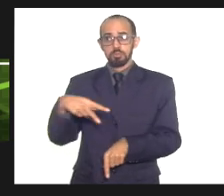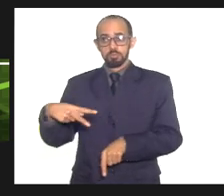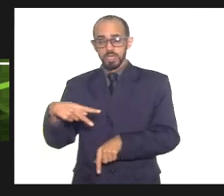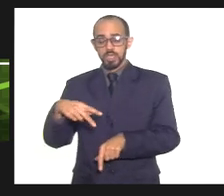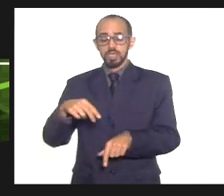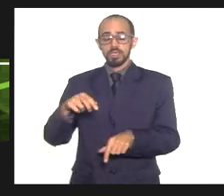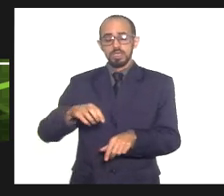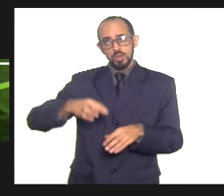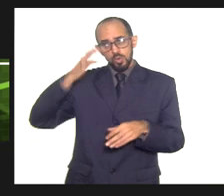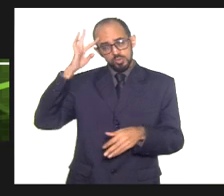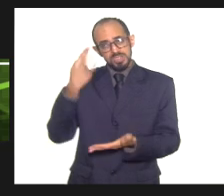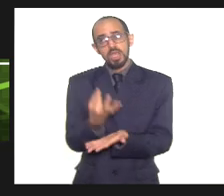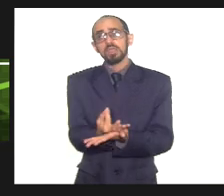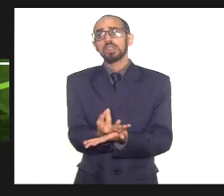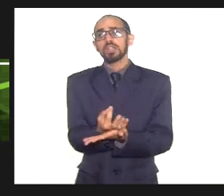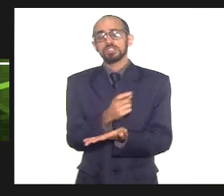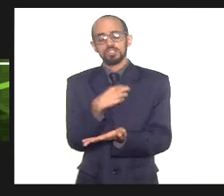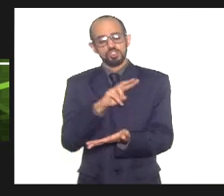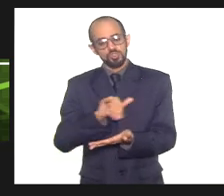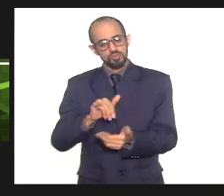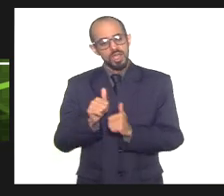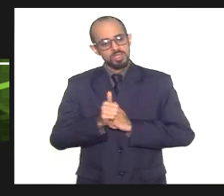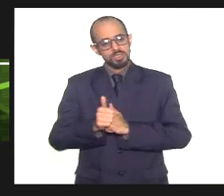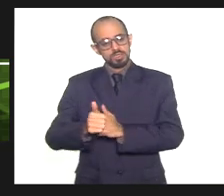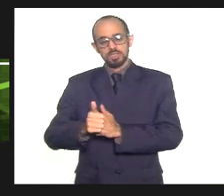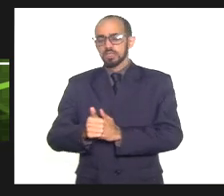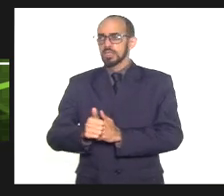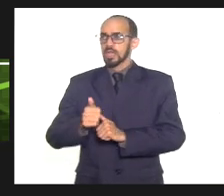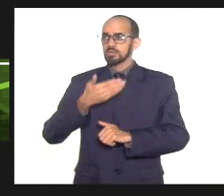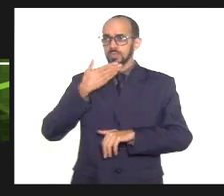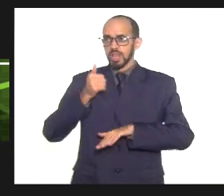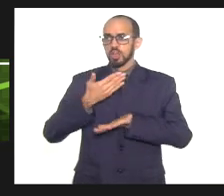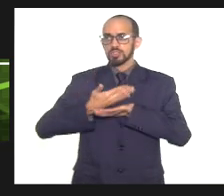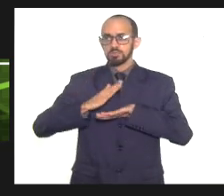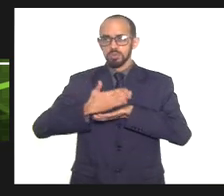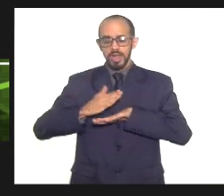todas as melhores práticas para comunicação